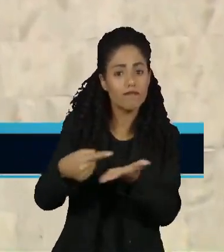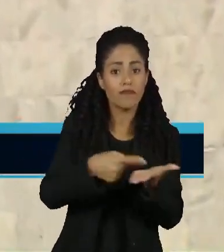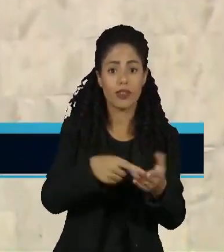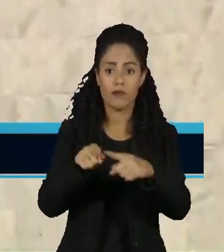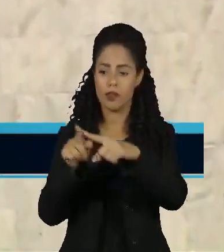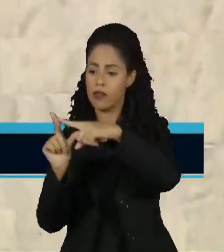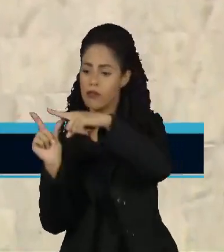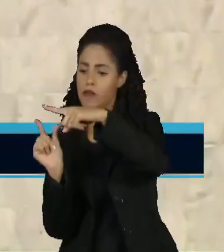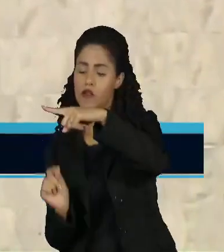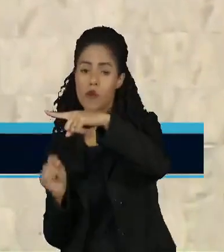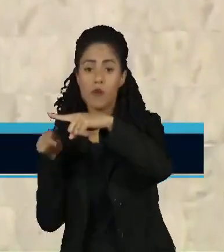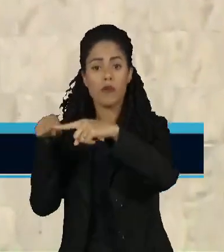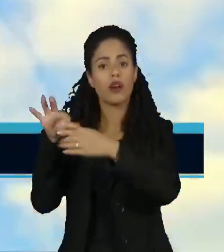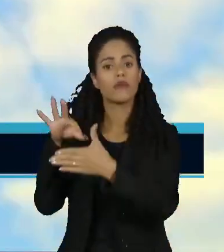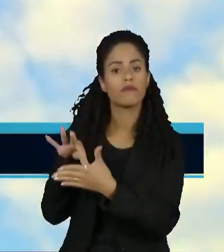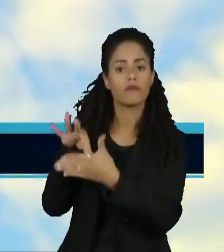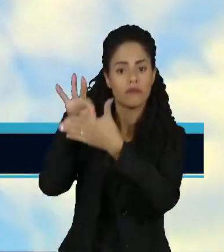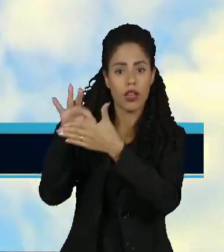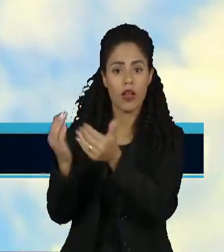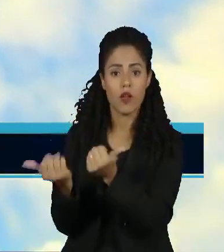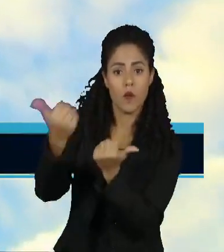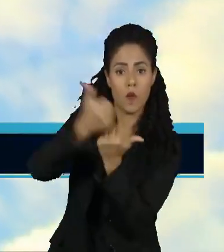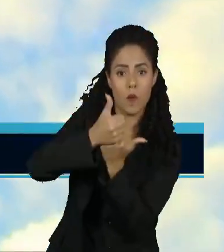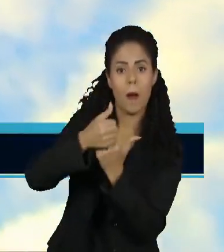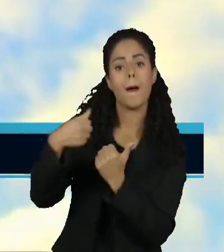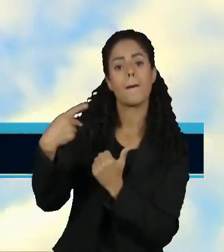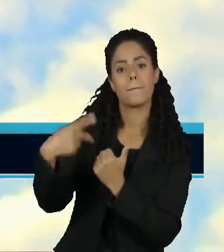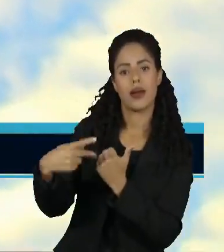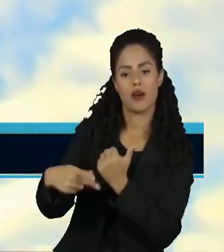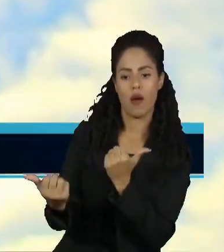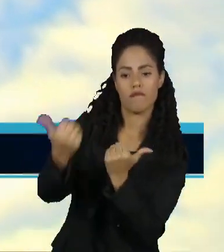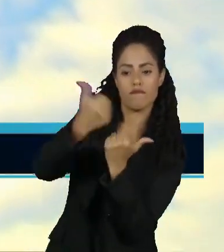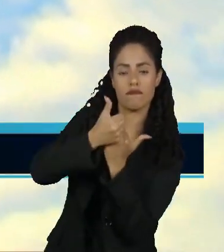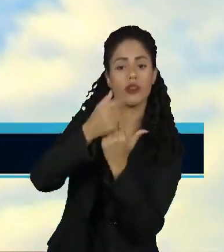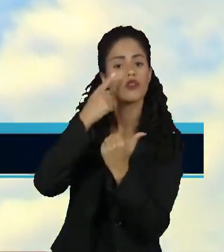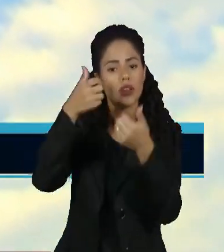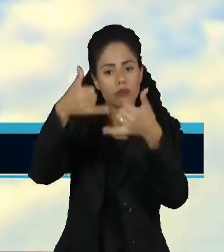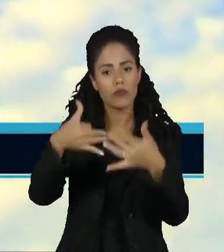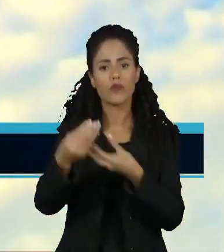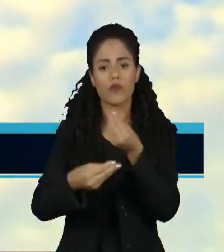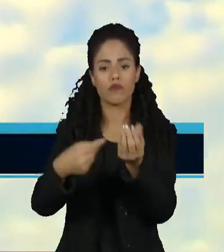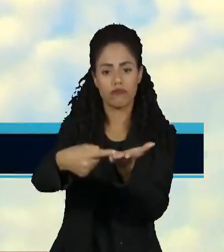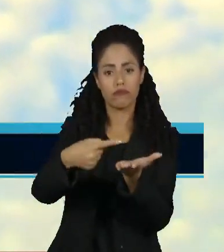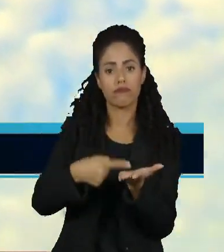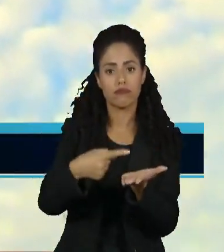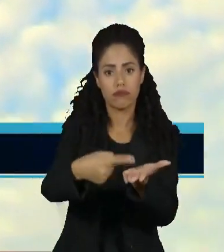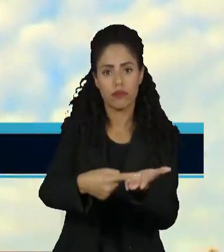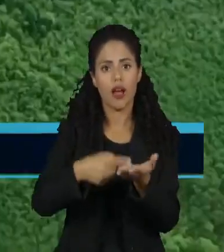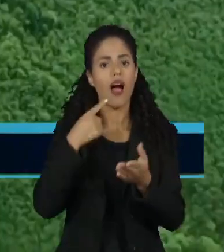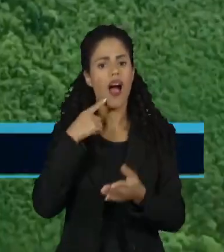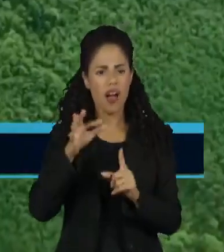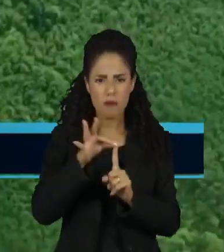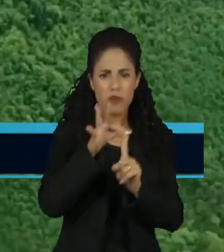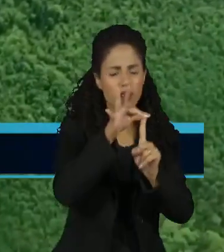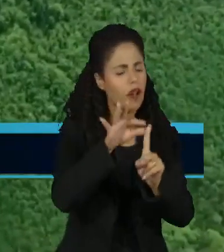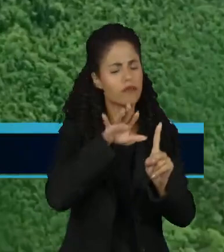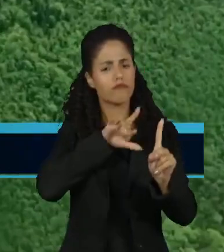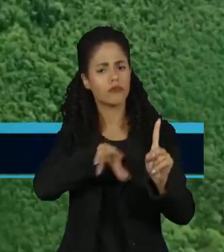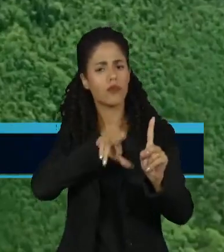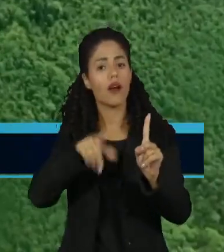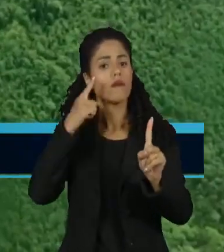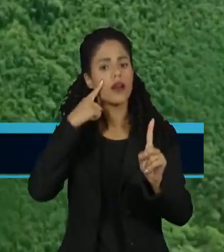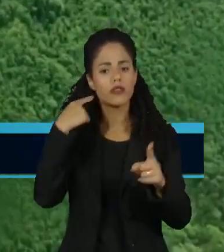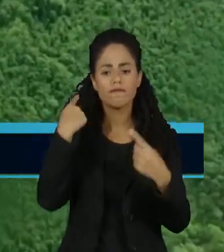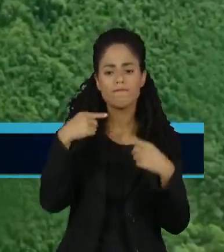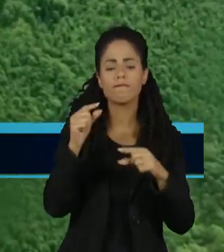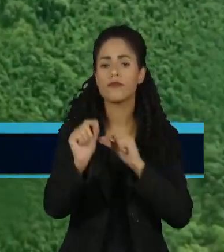Mercosul, a presidência será assumida pelo Paraguai, que já deixou claro que o acordo não seria uma prioridade. Um dos argumentos